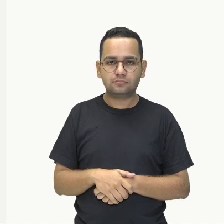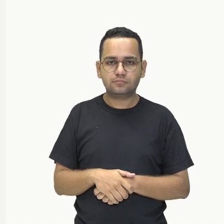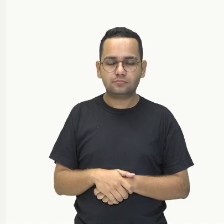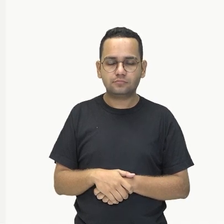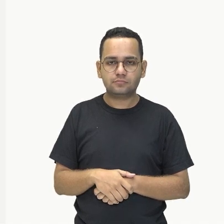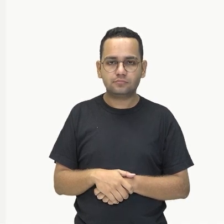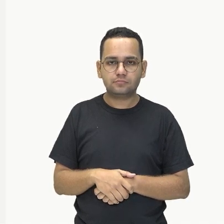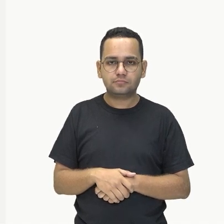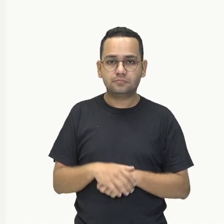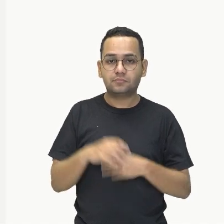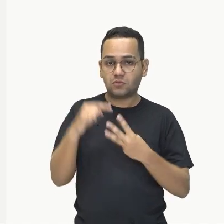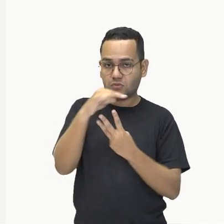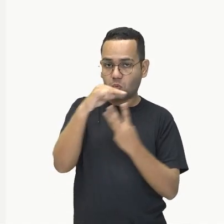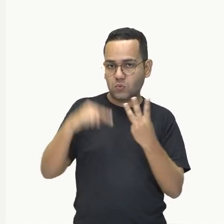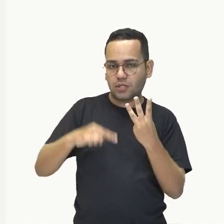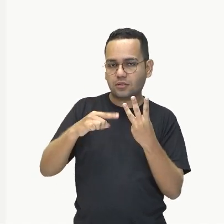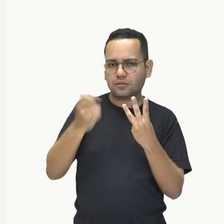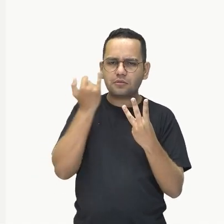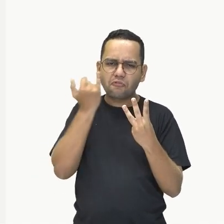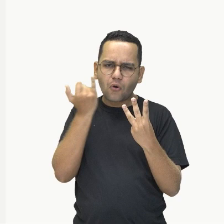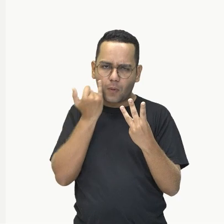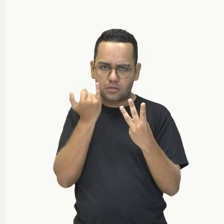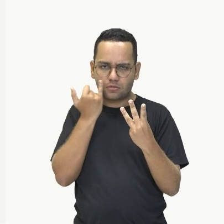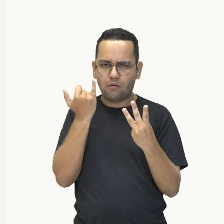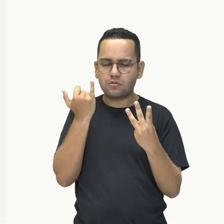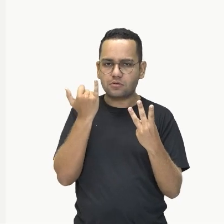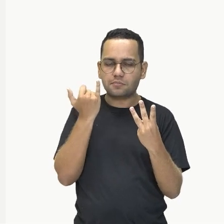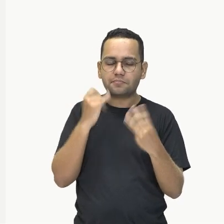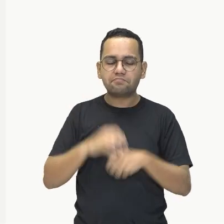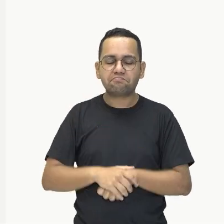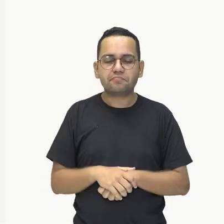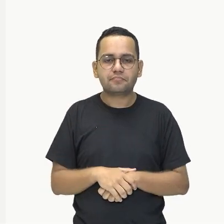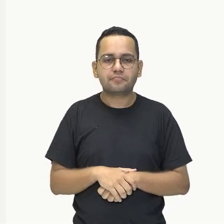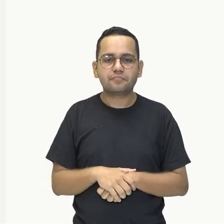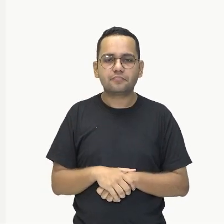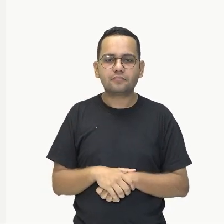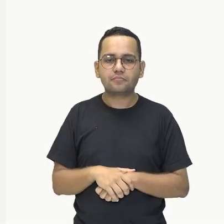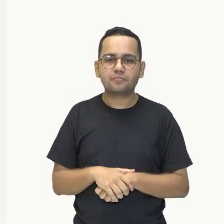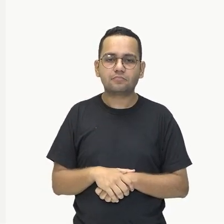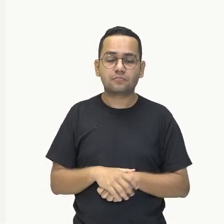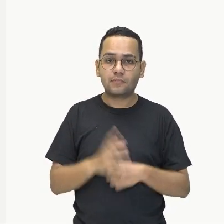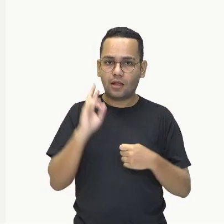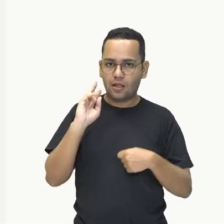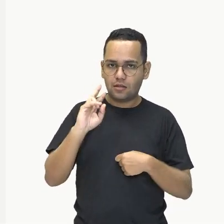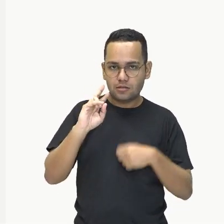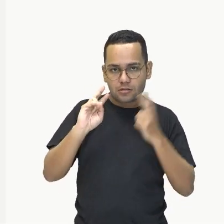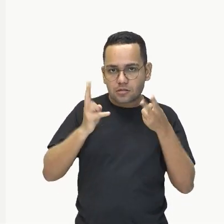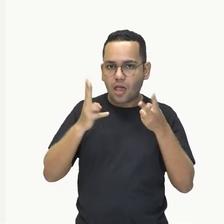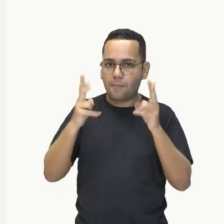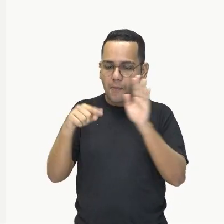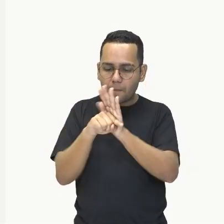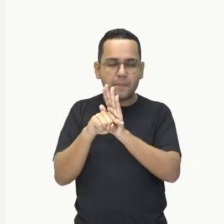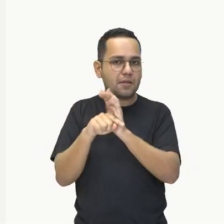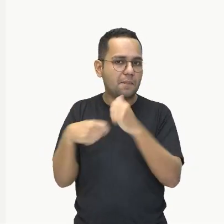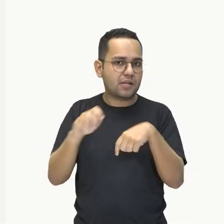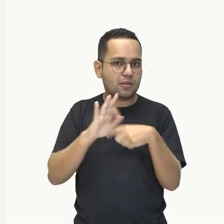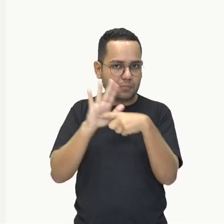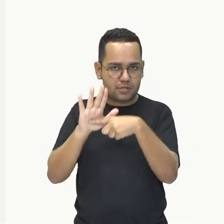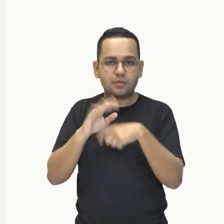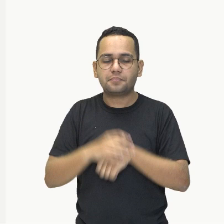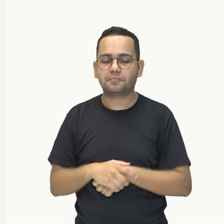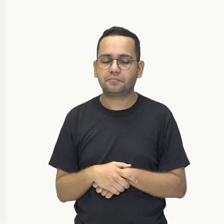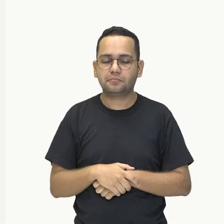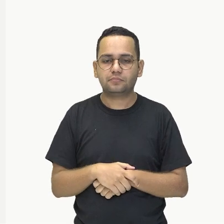quadrado, menos 7x, novamente, o menos tem que aparecer. E o terceiro